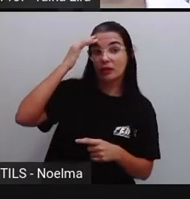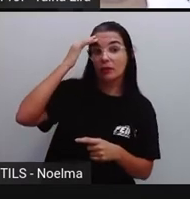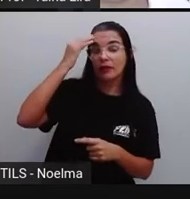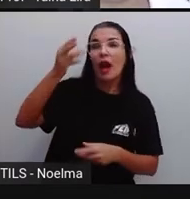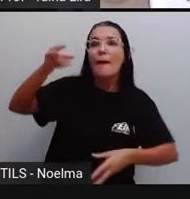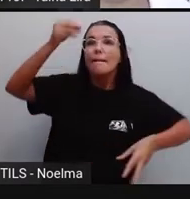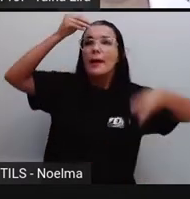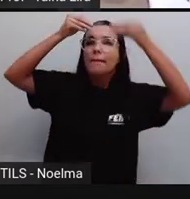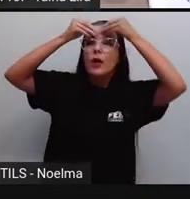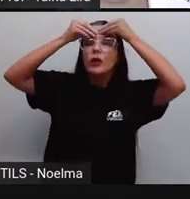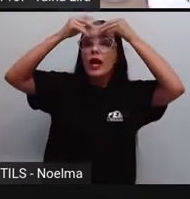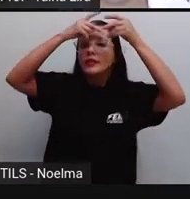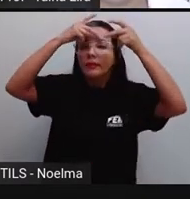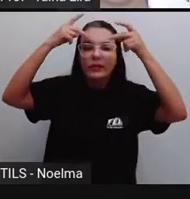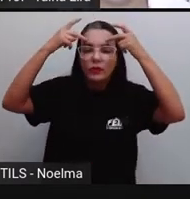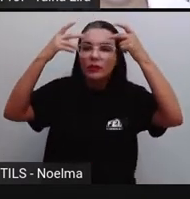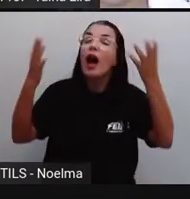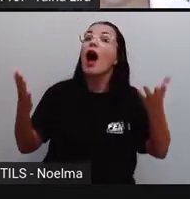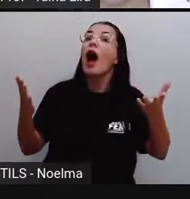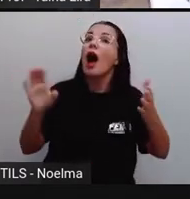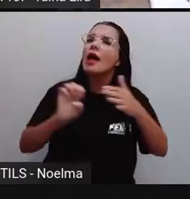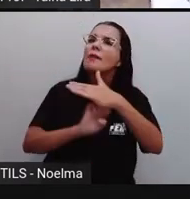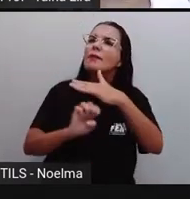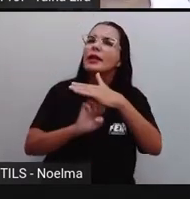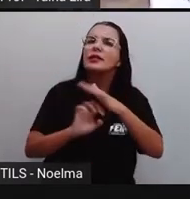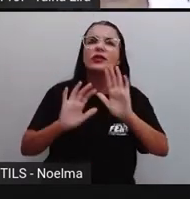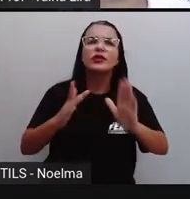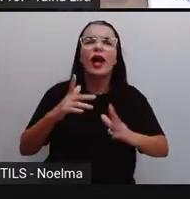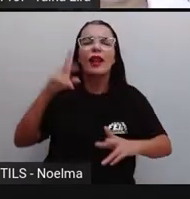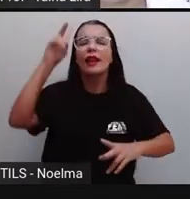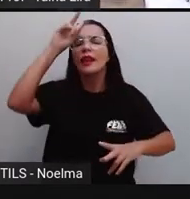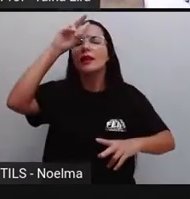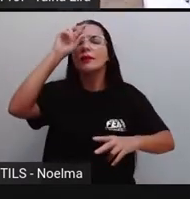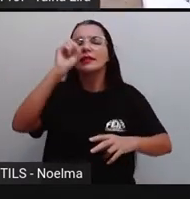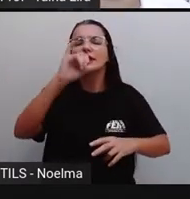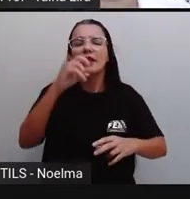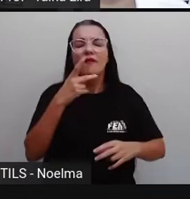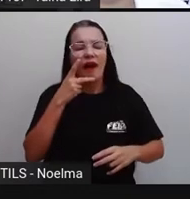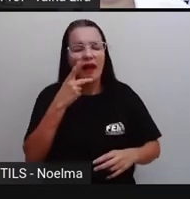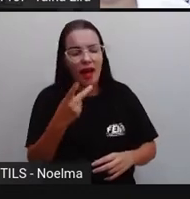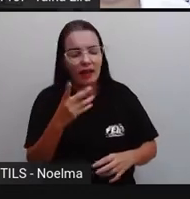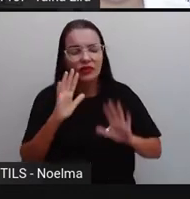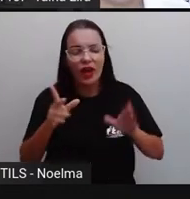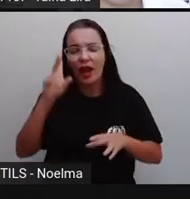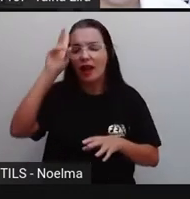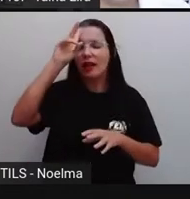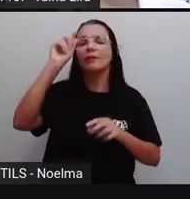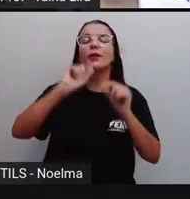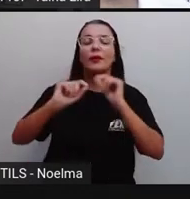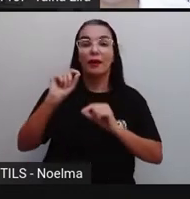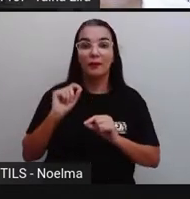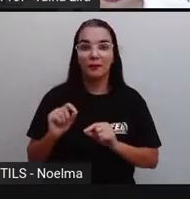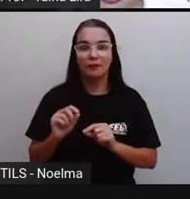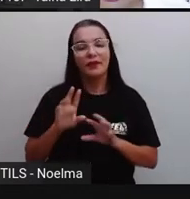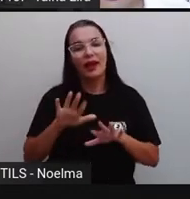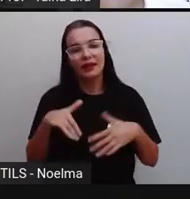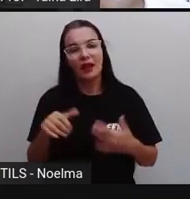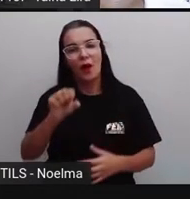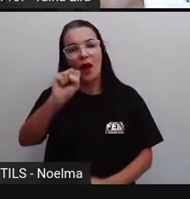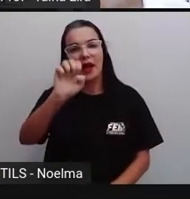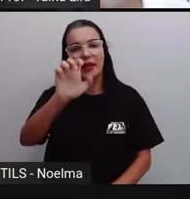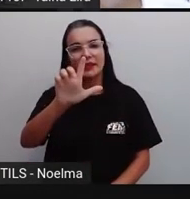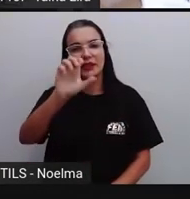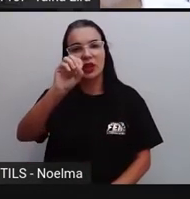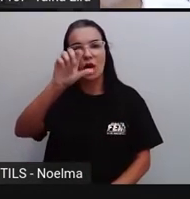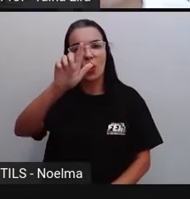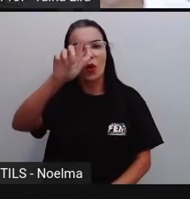quando ela fala, né, quando a gente ouve, a gente logo lembra da empresa. Então, geralmente a empresa usa, né, para ser lembrada.